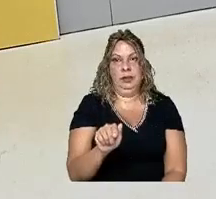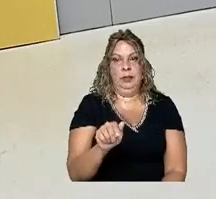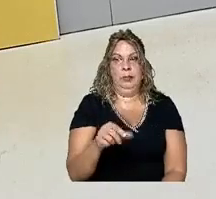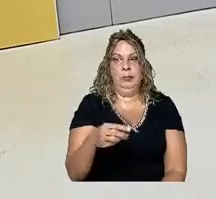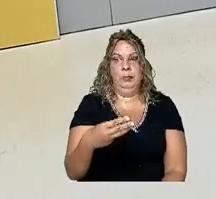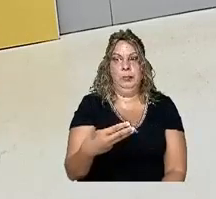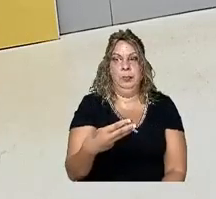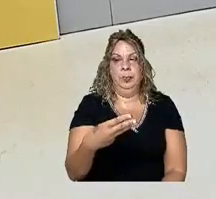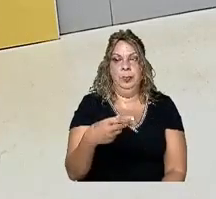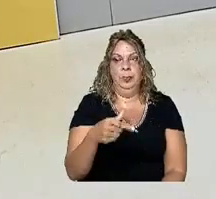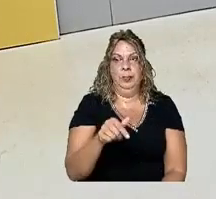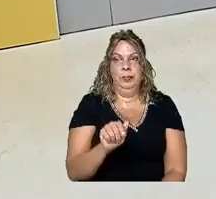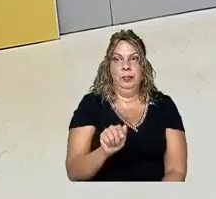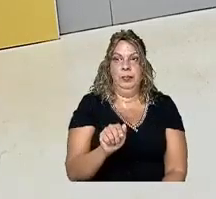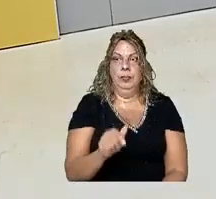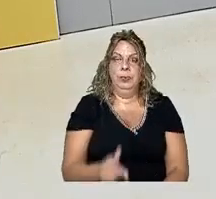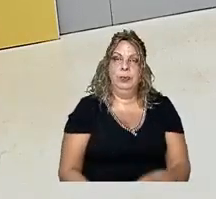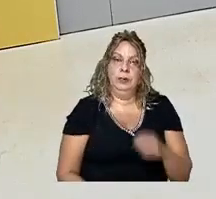37,